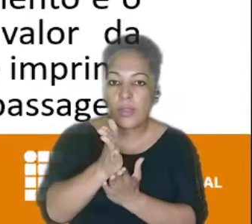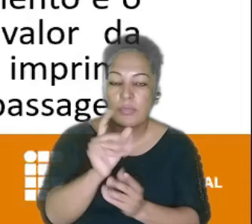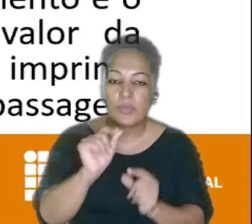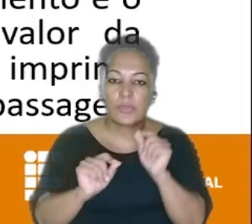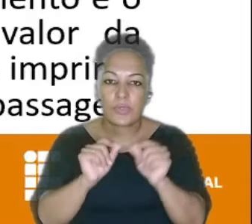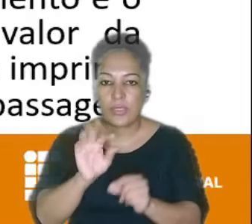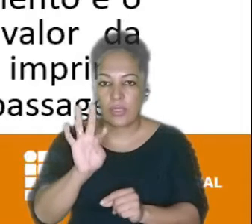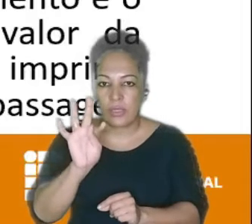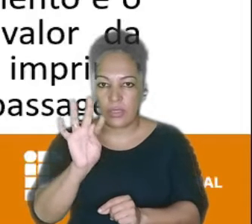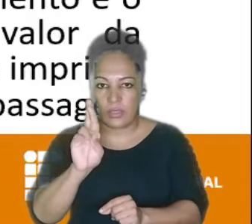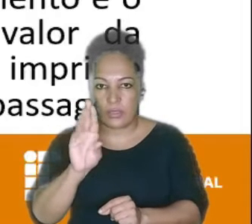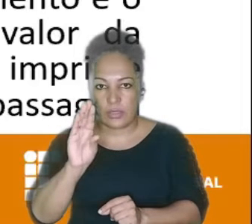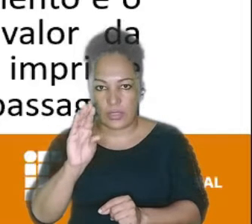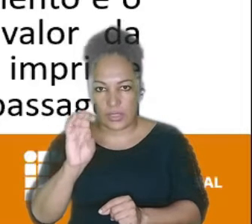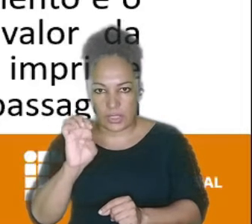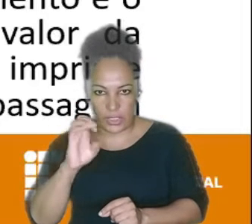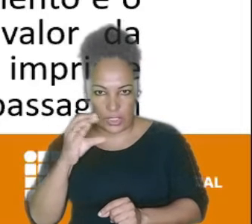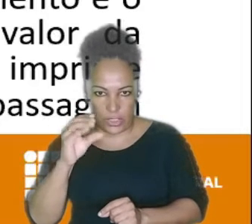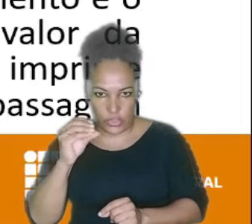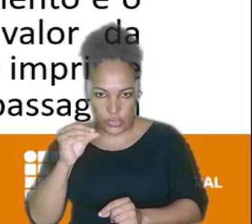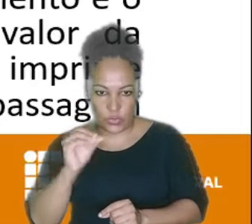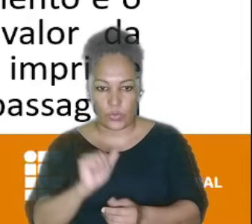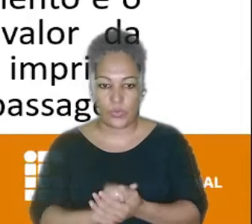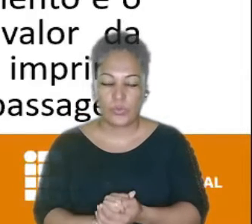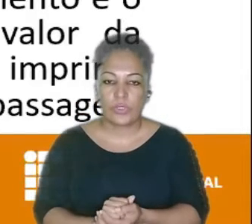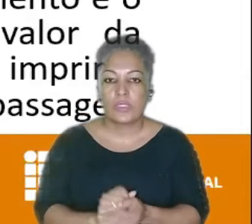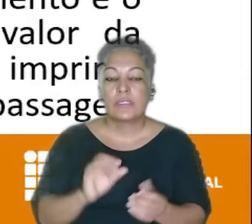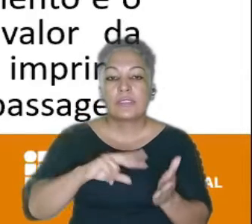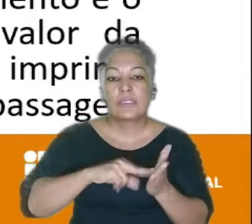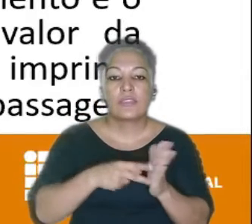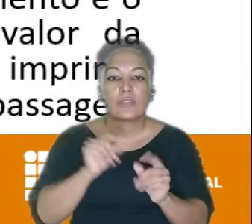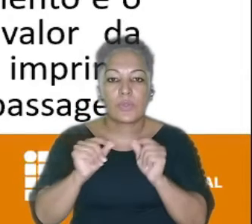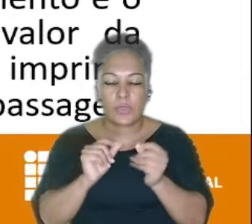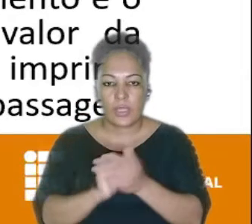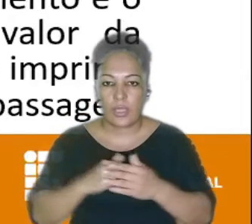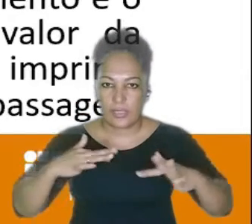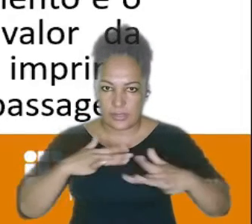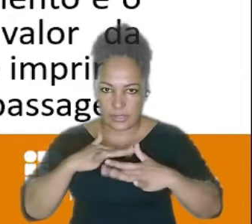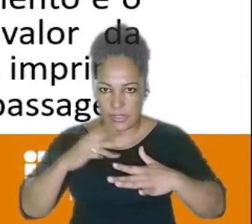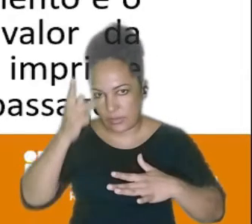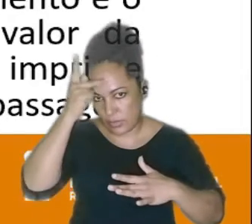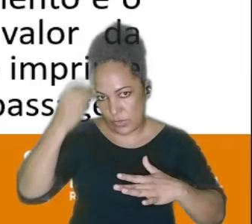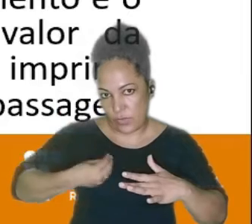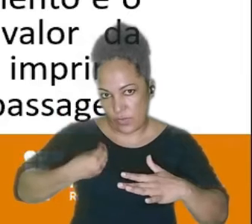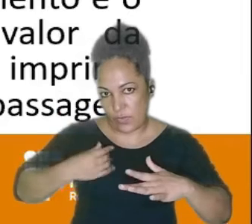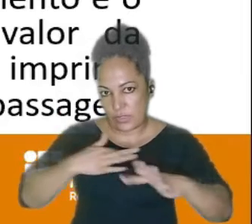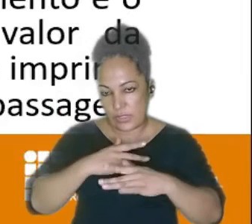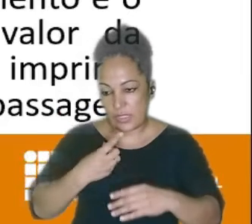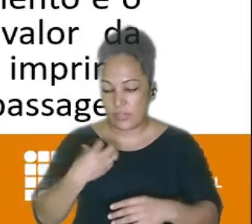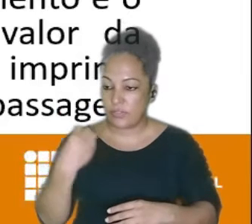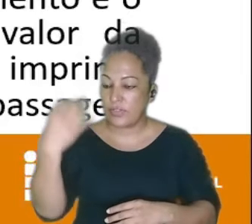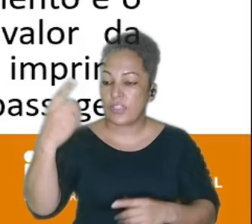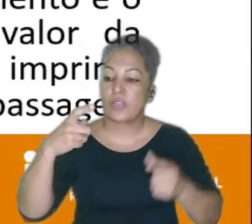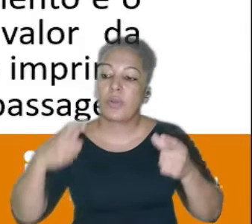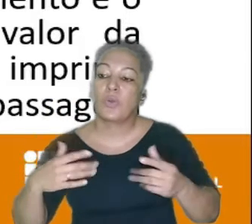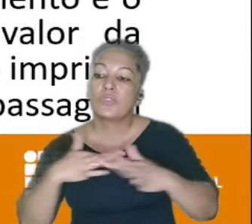solicitado é a cidade, o trecho é isso, né? Consiste em a cidade de onde tu tá para